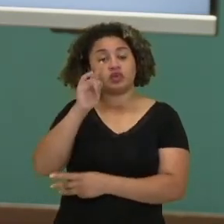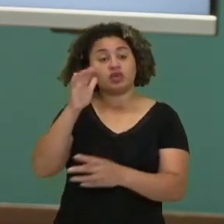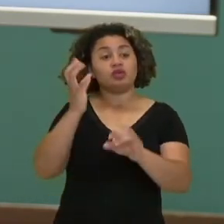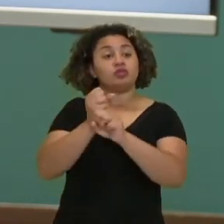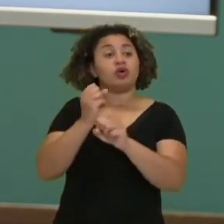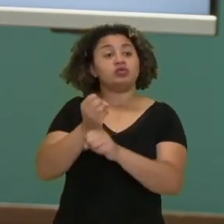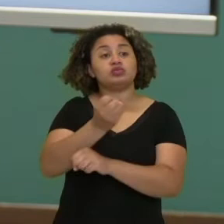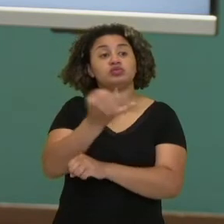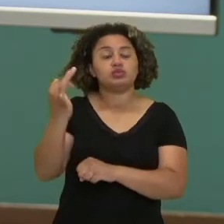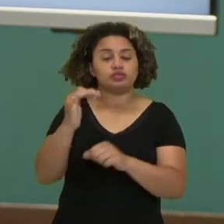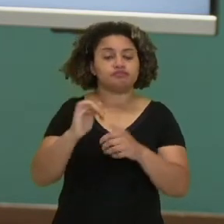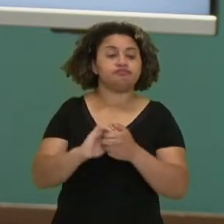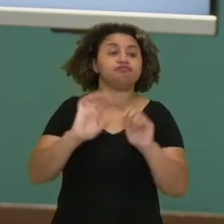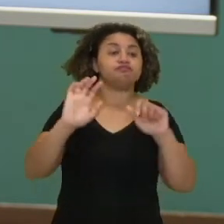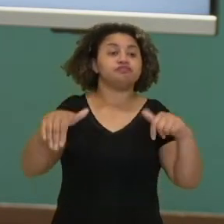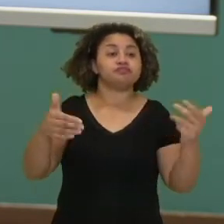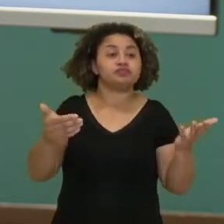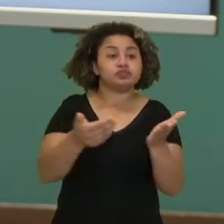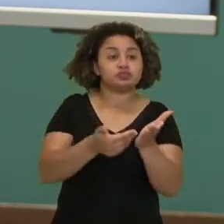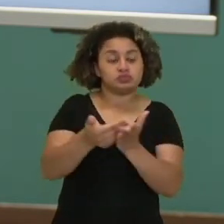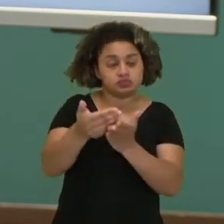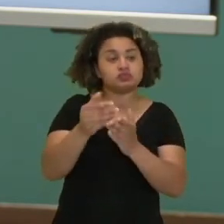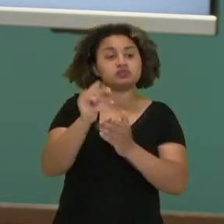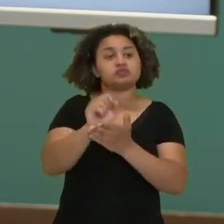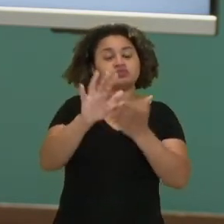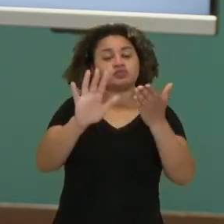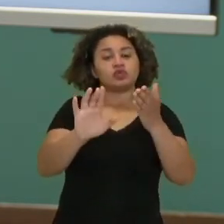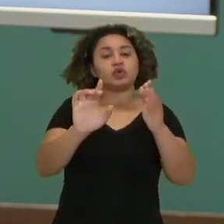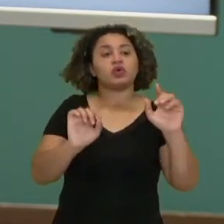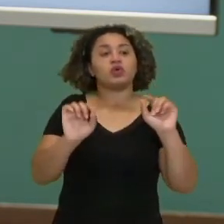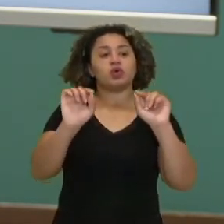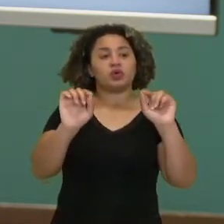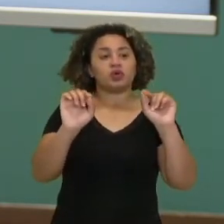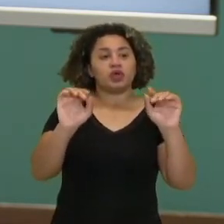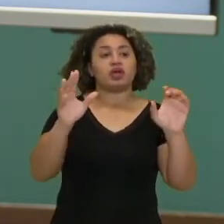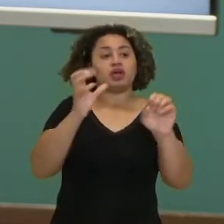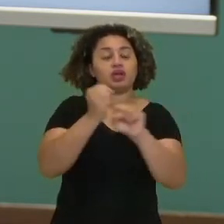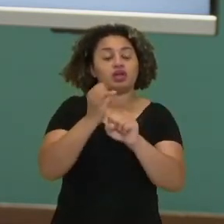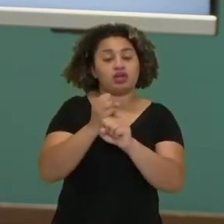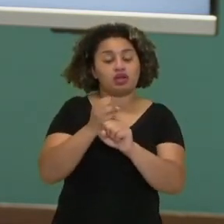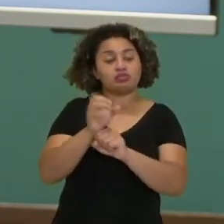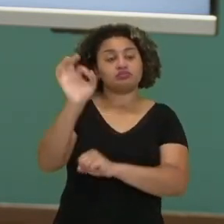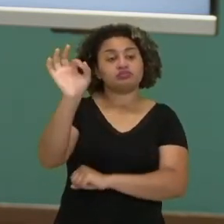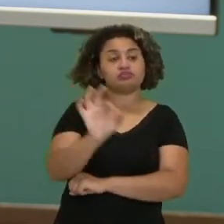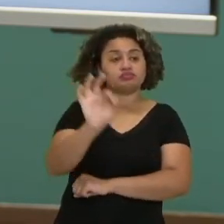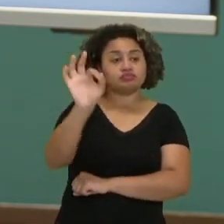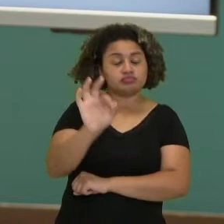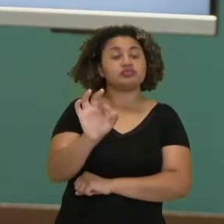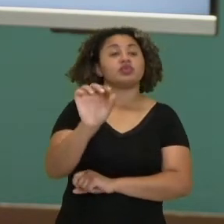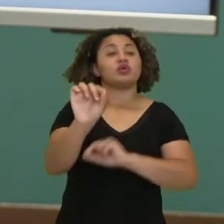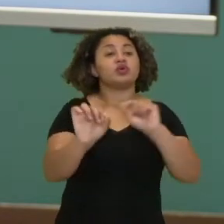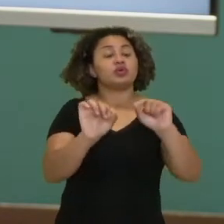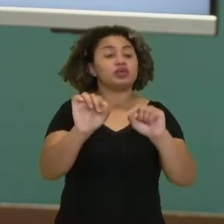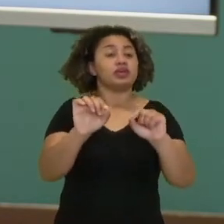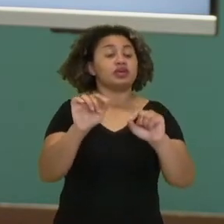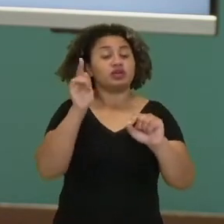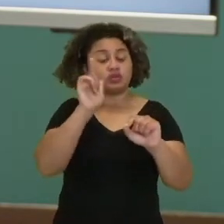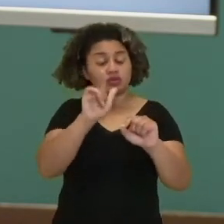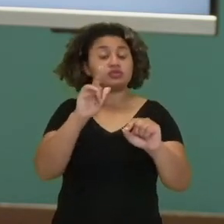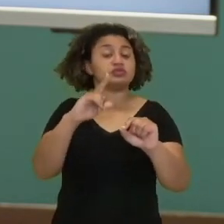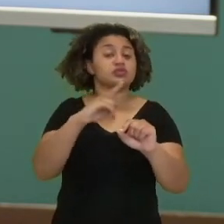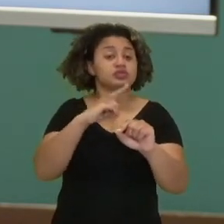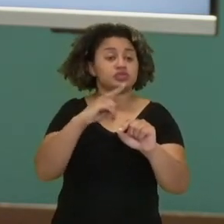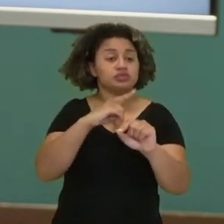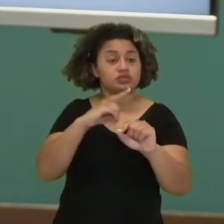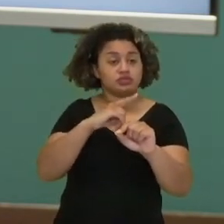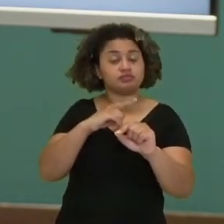olha só, nós vamos iniciar esse exercício calculando o percentual de pontos obtidos